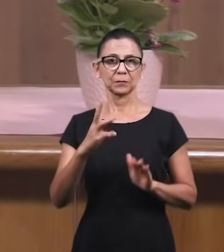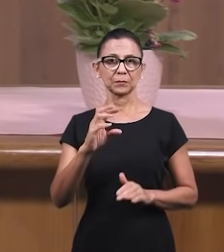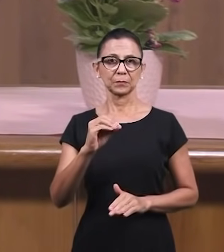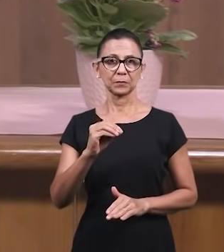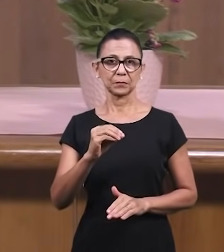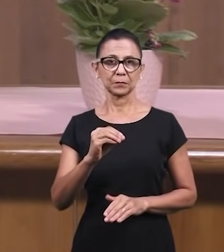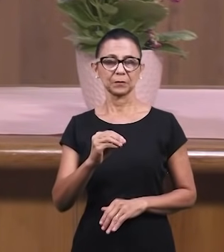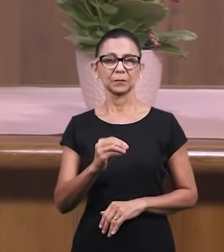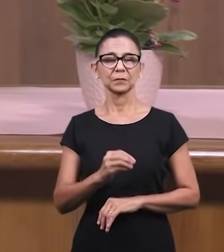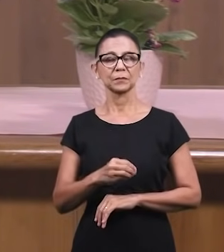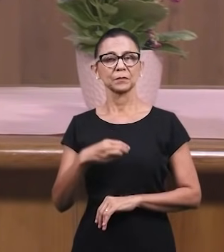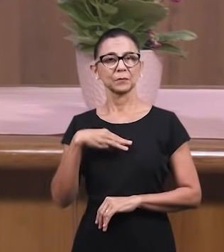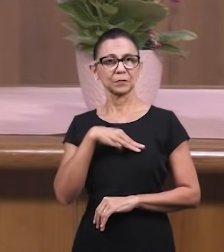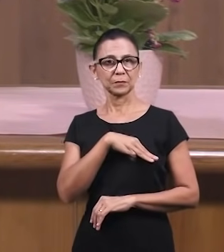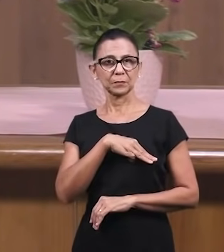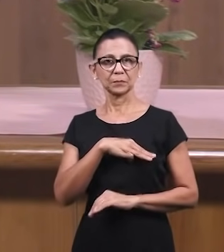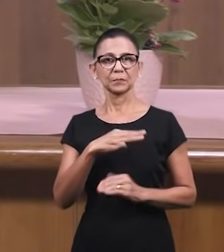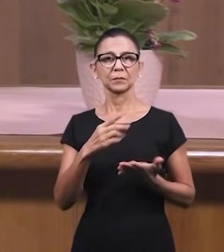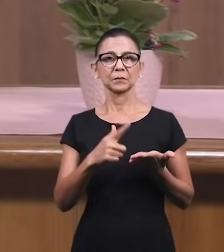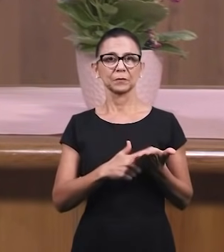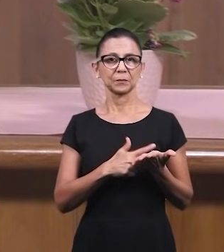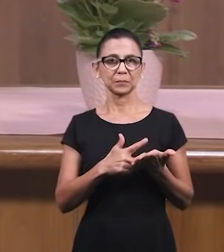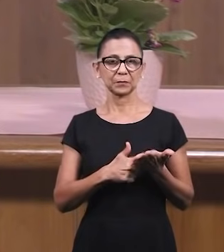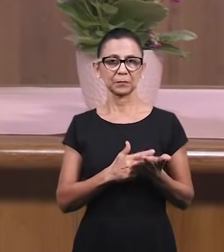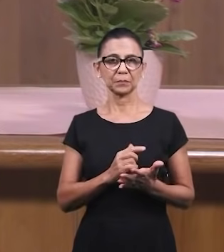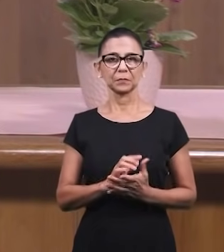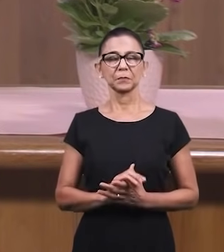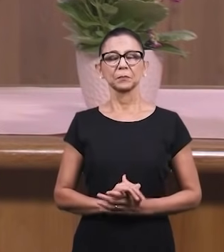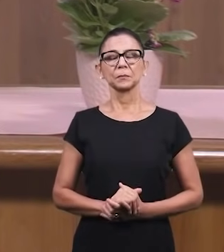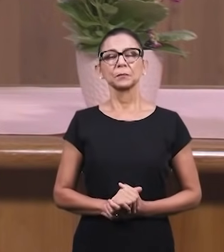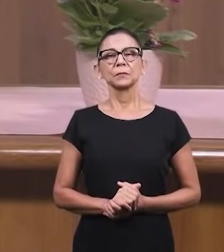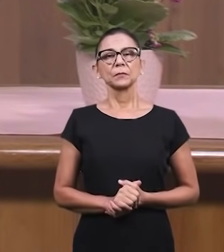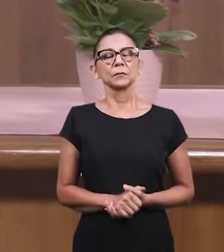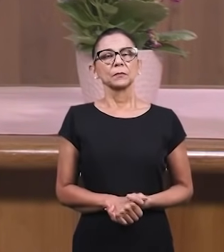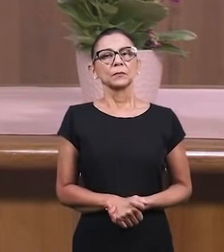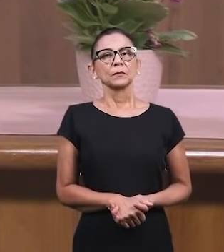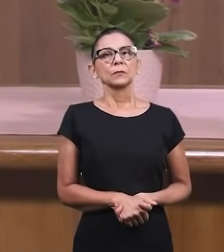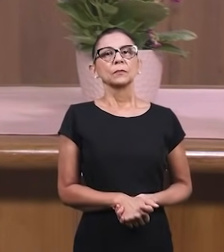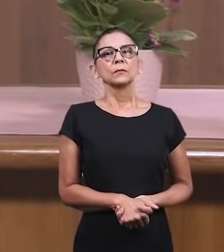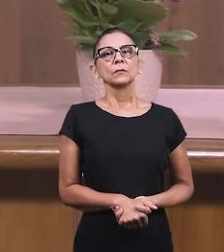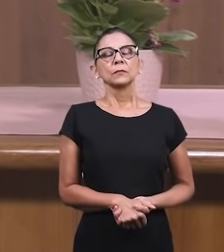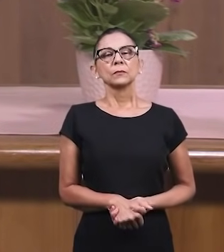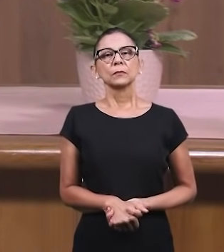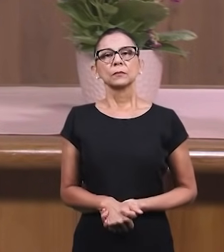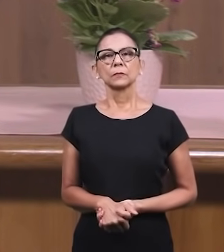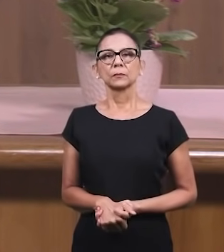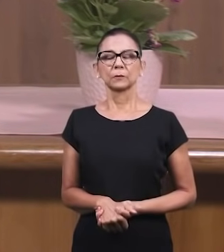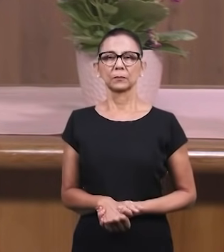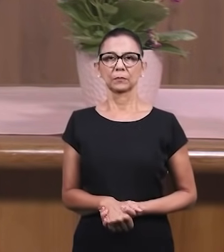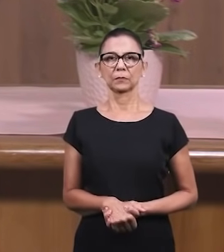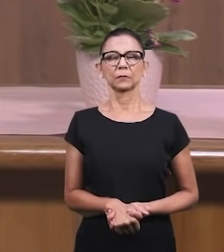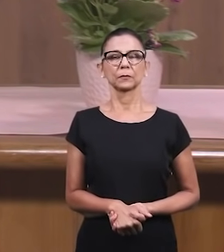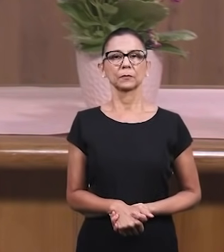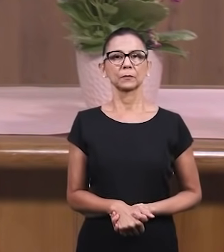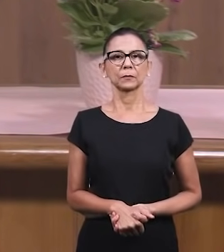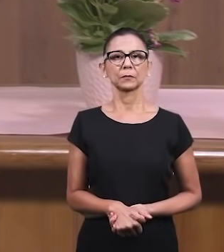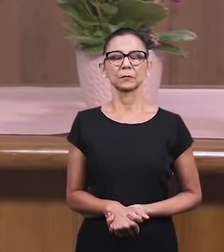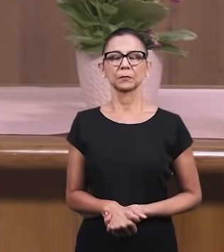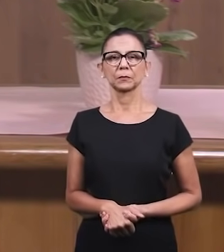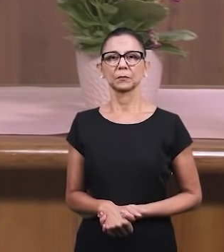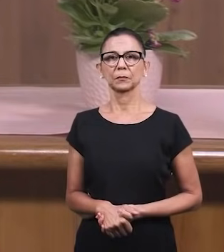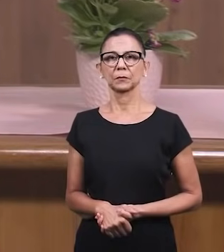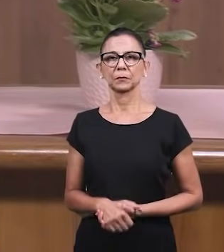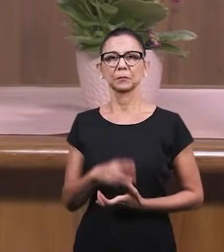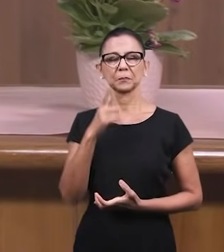versículo 30 do capítulo 14 do Evangelho segundo Mateus. A palavra do Senhor